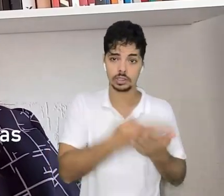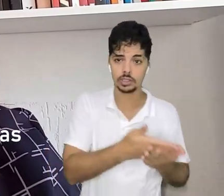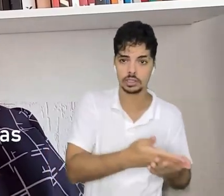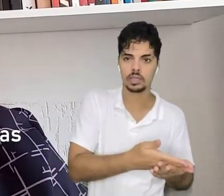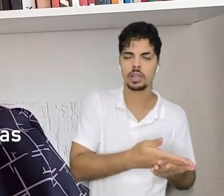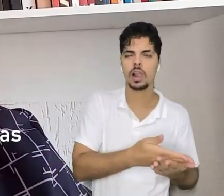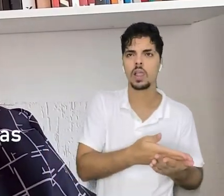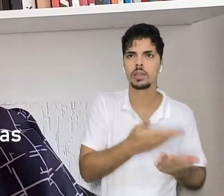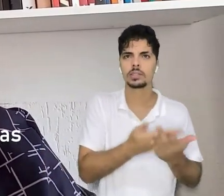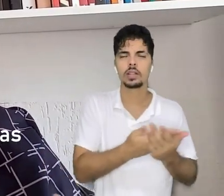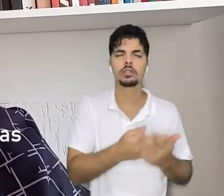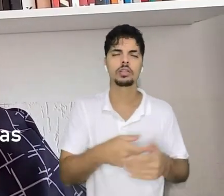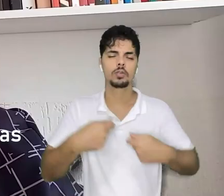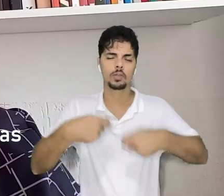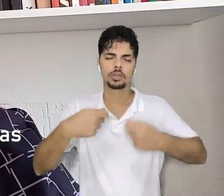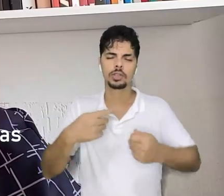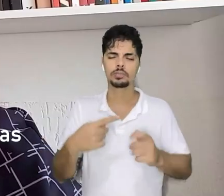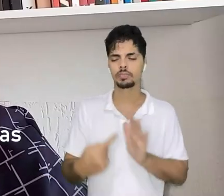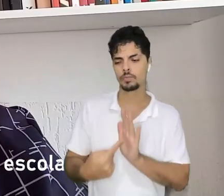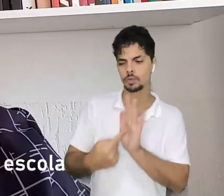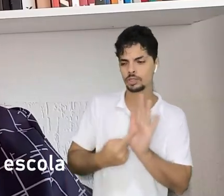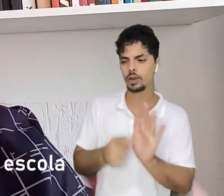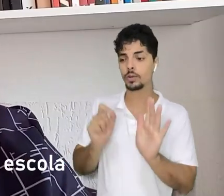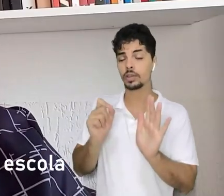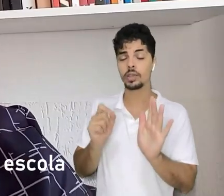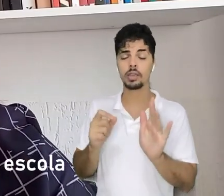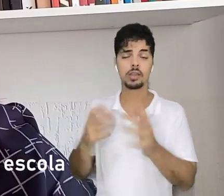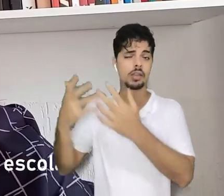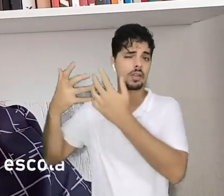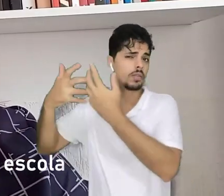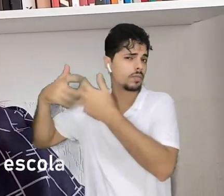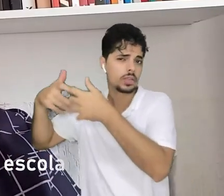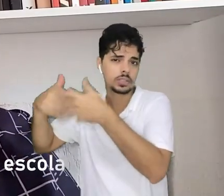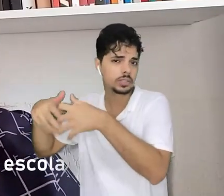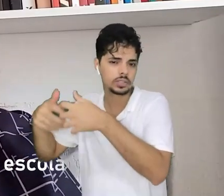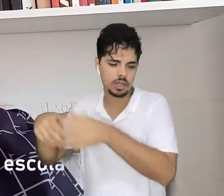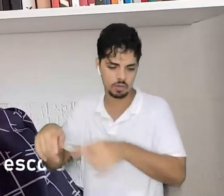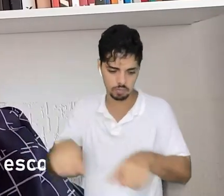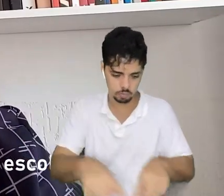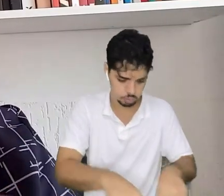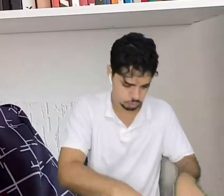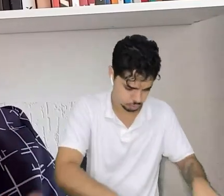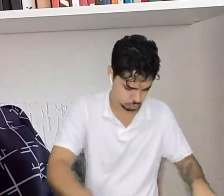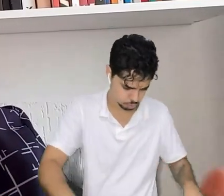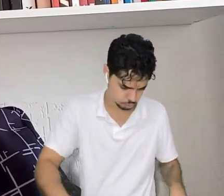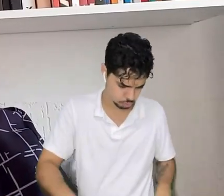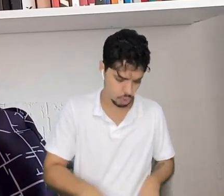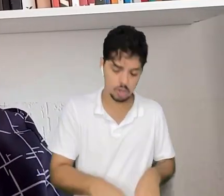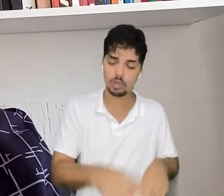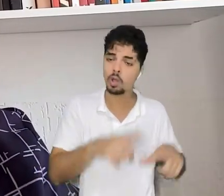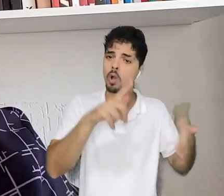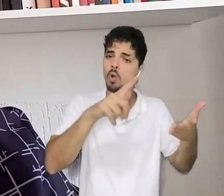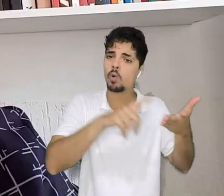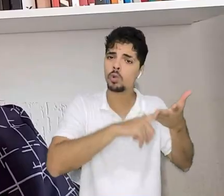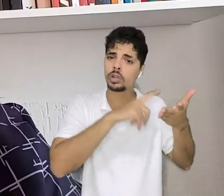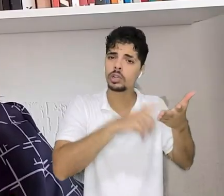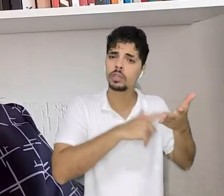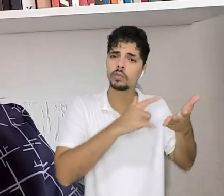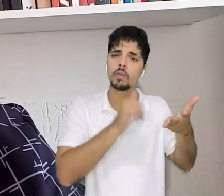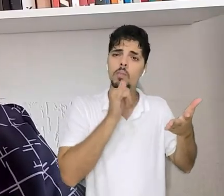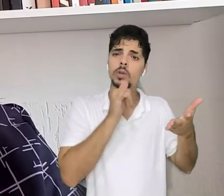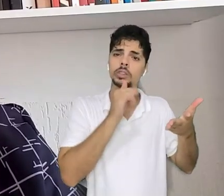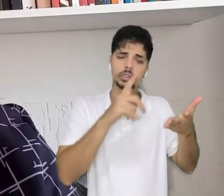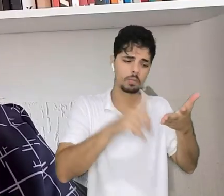essas informações iniciando com o que temos no chão da escola né que é o livro didático